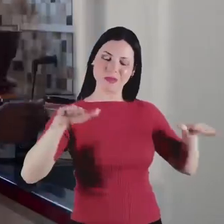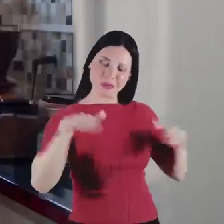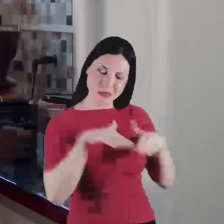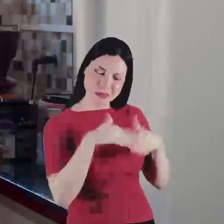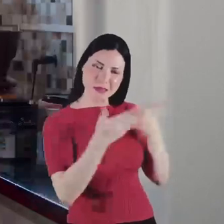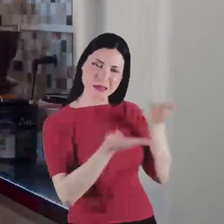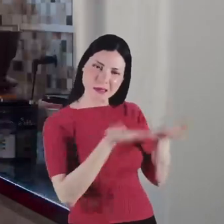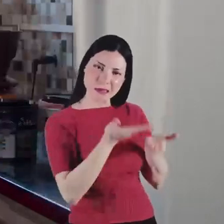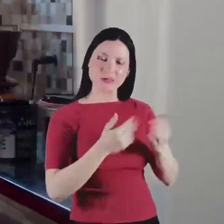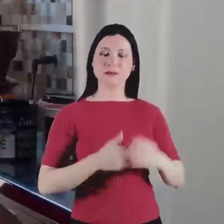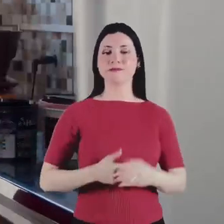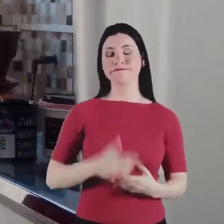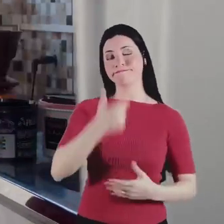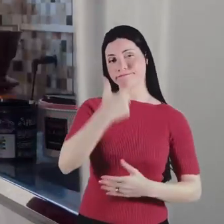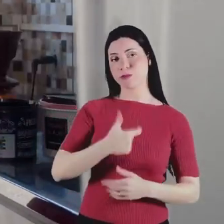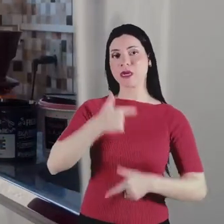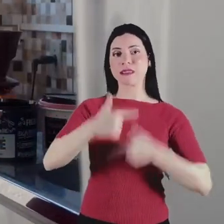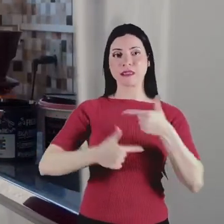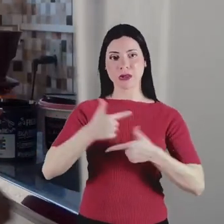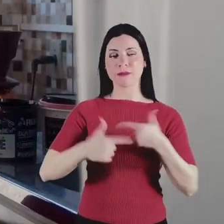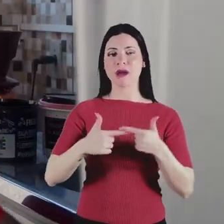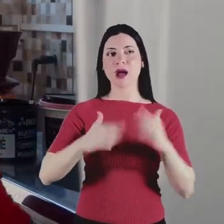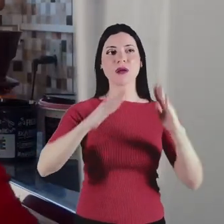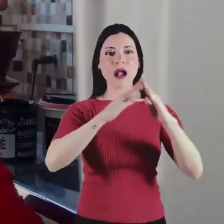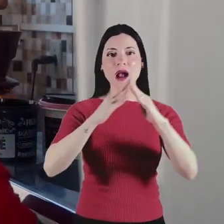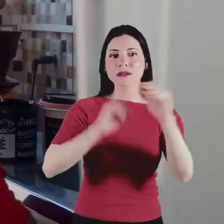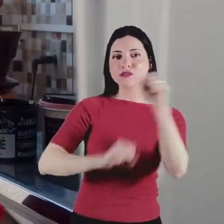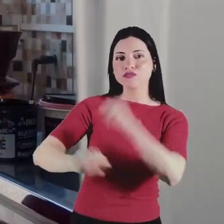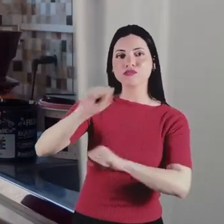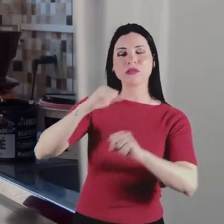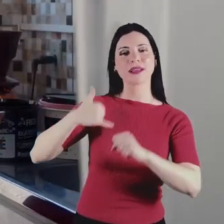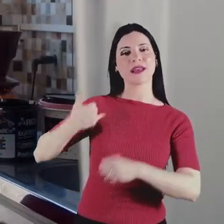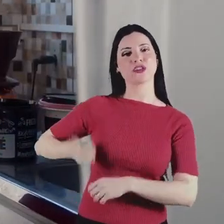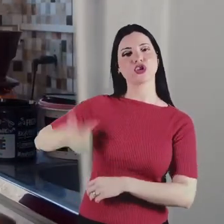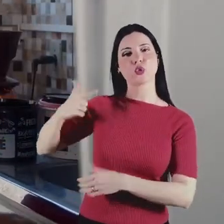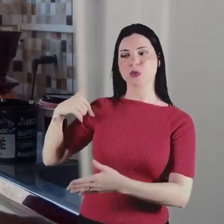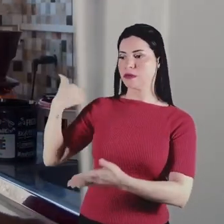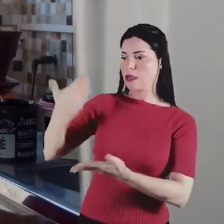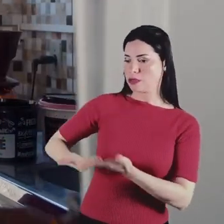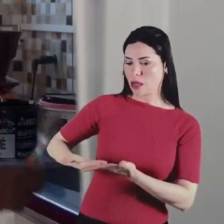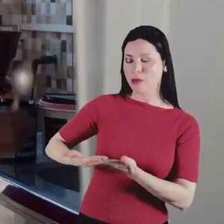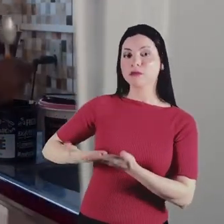subserviência. Sou trabalhadora doméstica desde os 12 anos de idade.